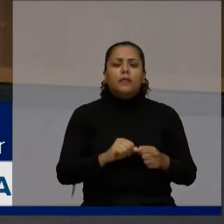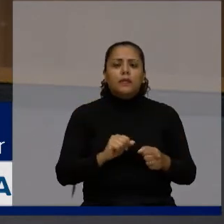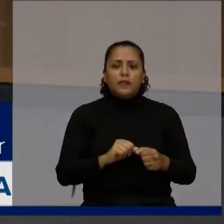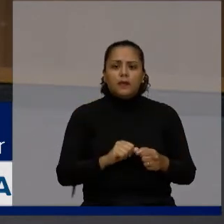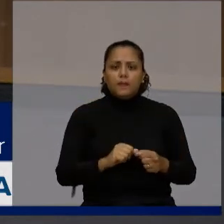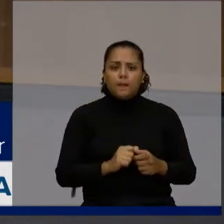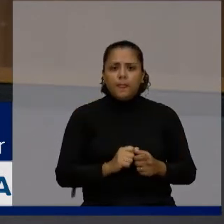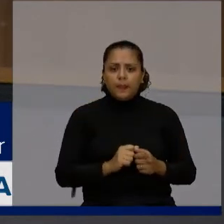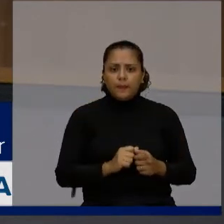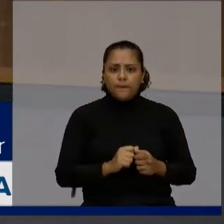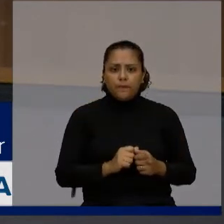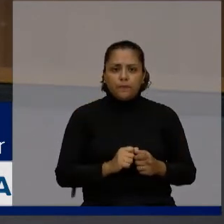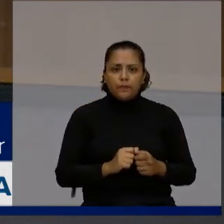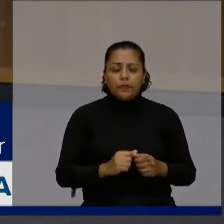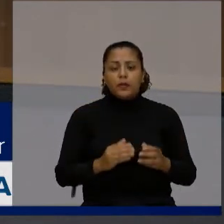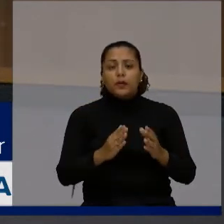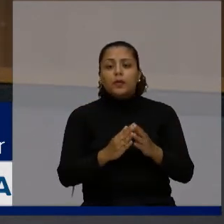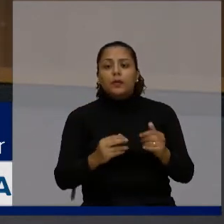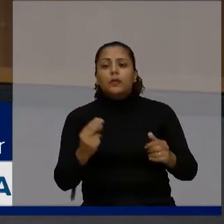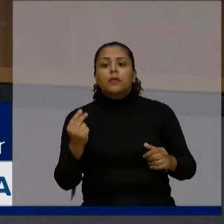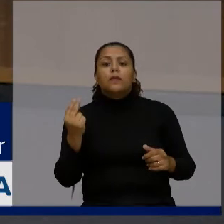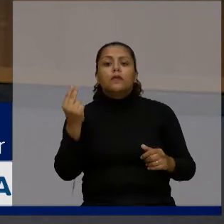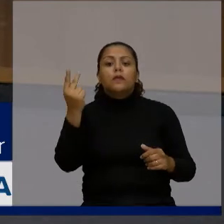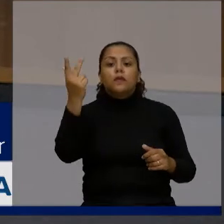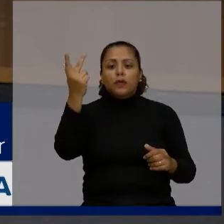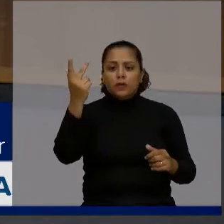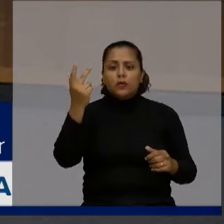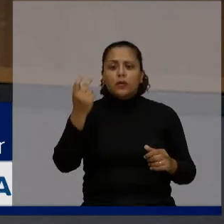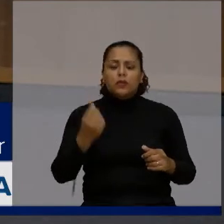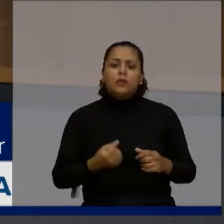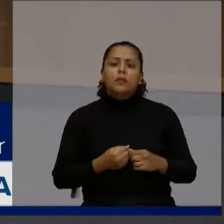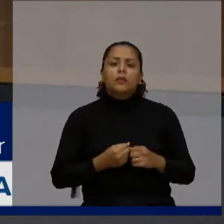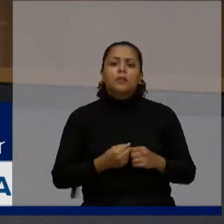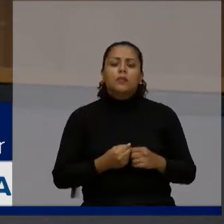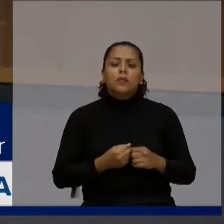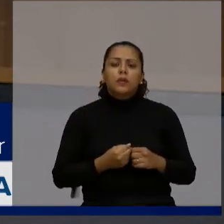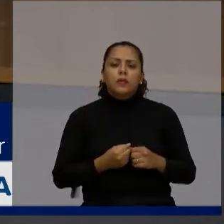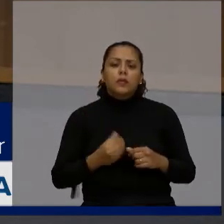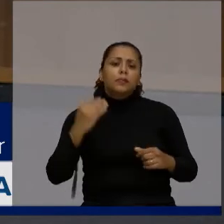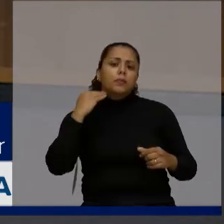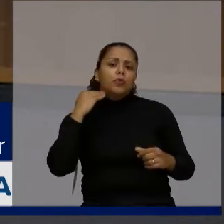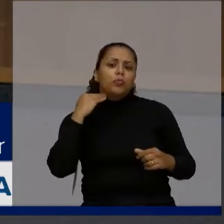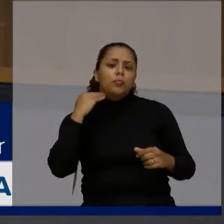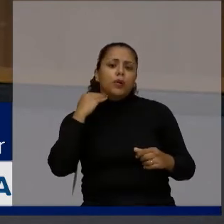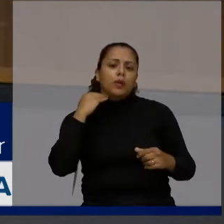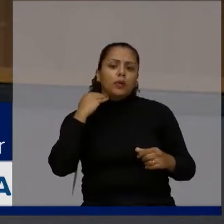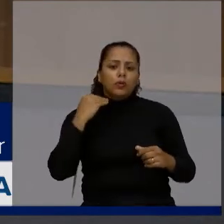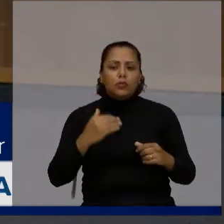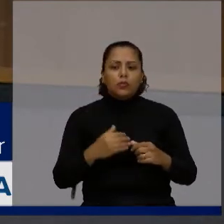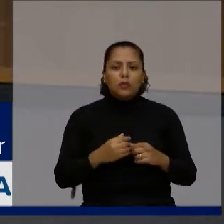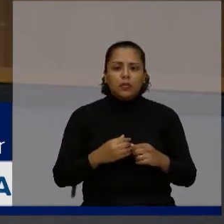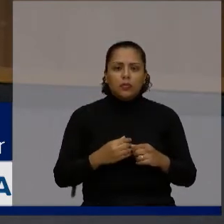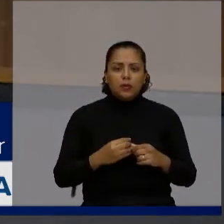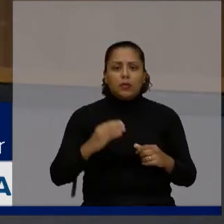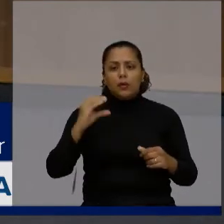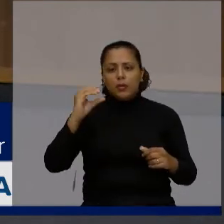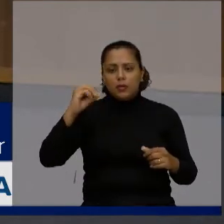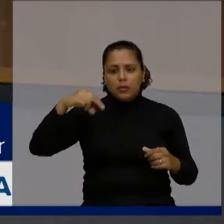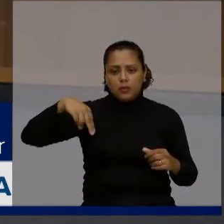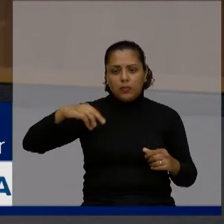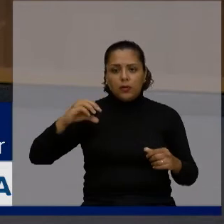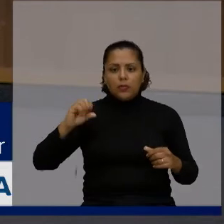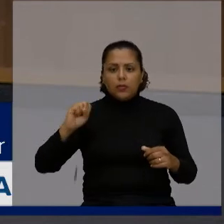solicito informação sobre os valores existentes nessas contas, administrada pelo consórcio, e se existe, além